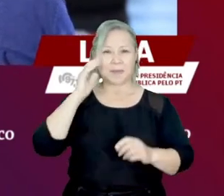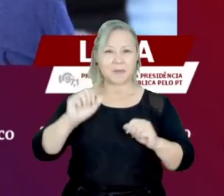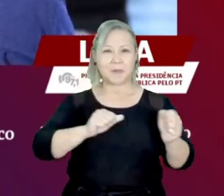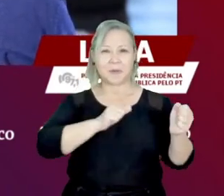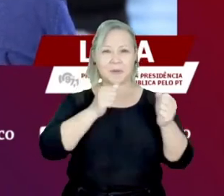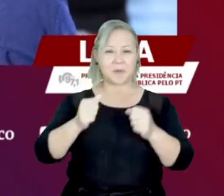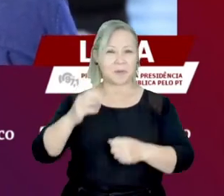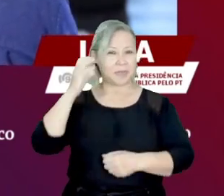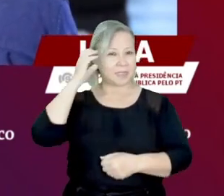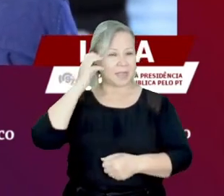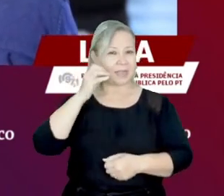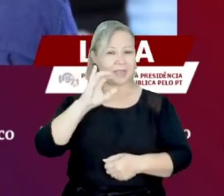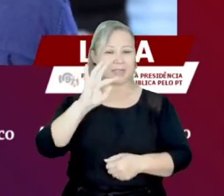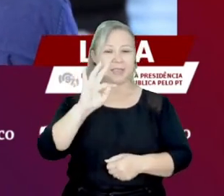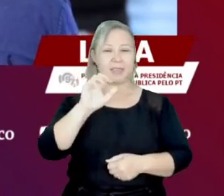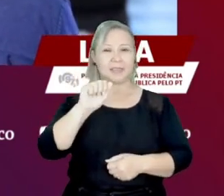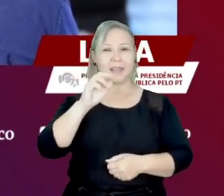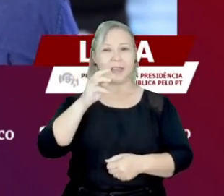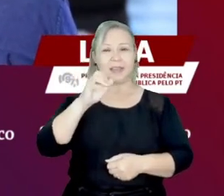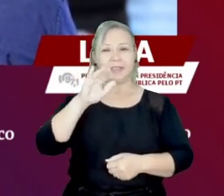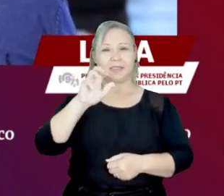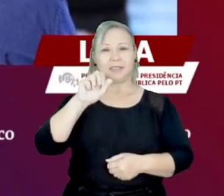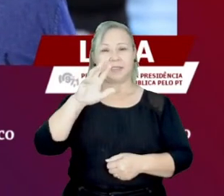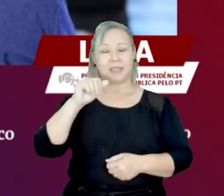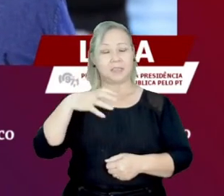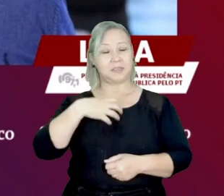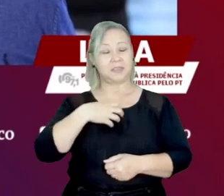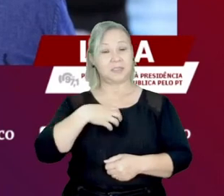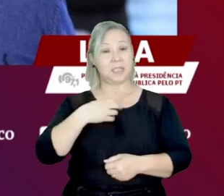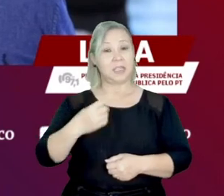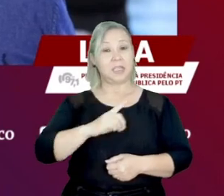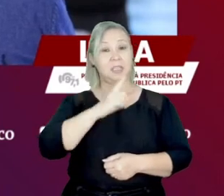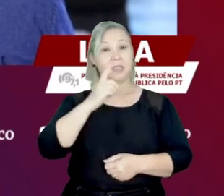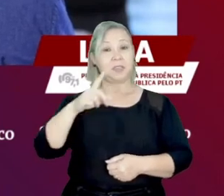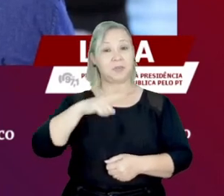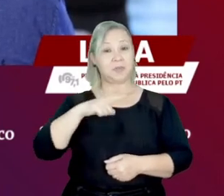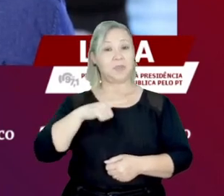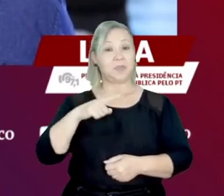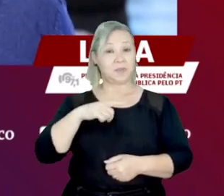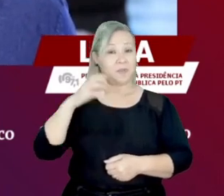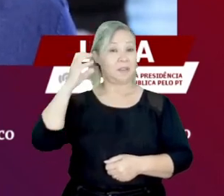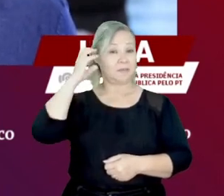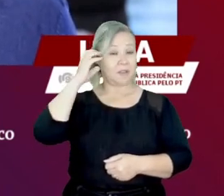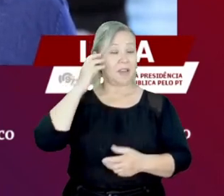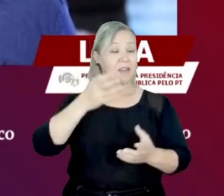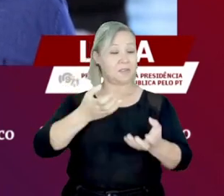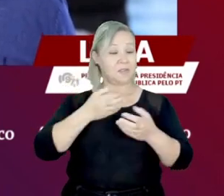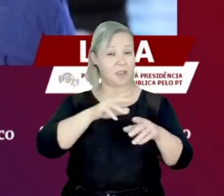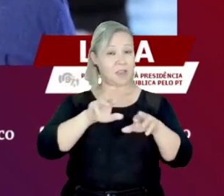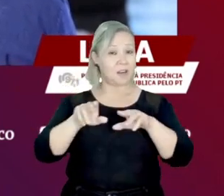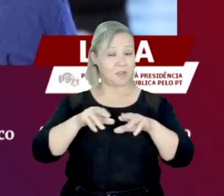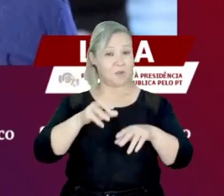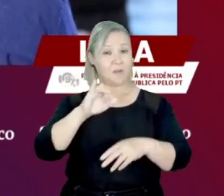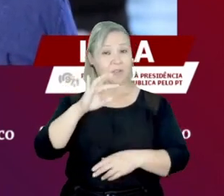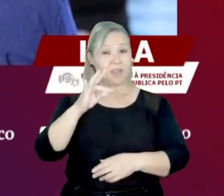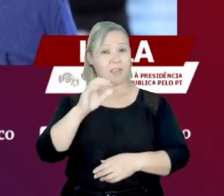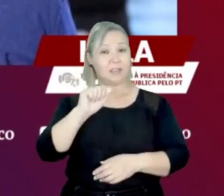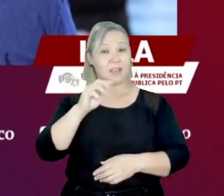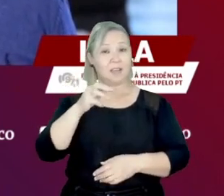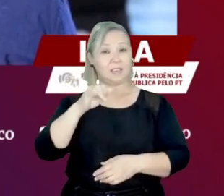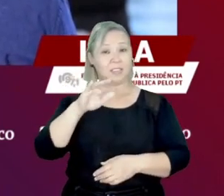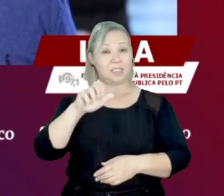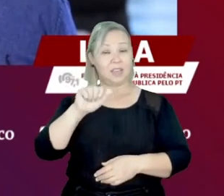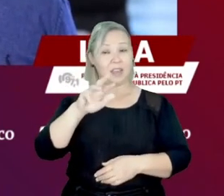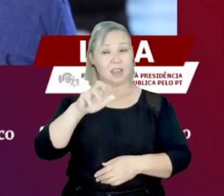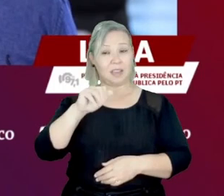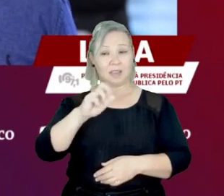plural, democrática e não tenha medo de entrevistar quem quer que seja. Sempre dando a